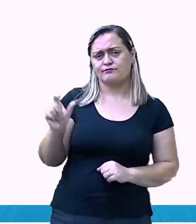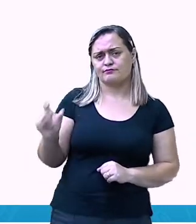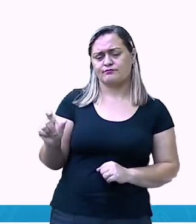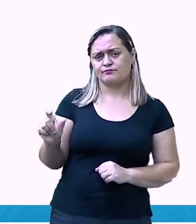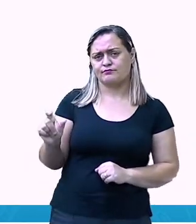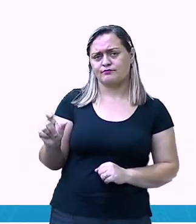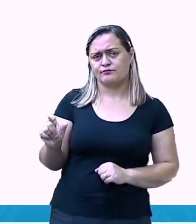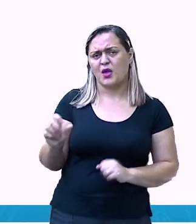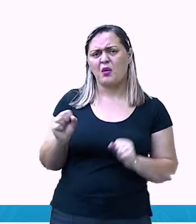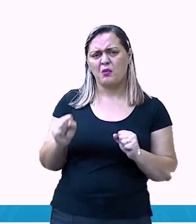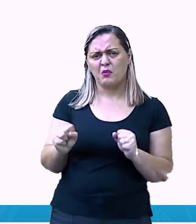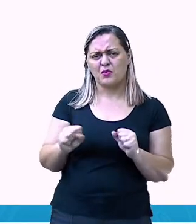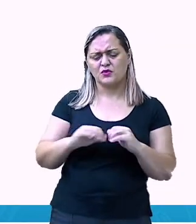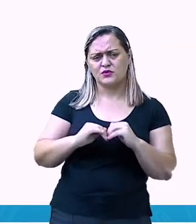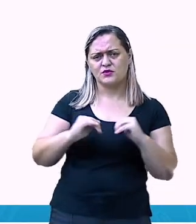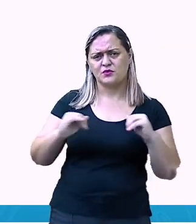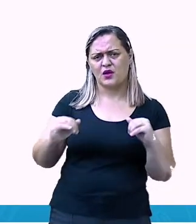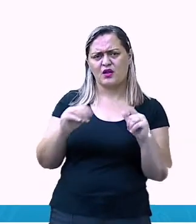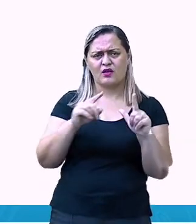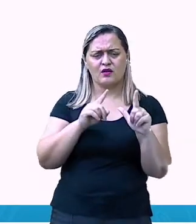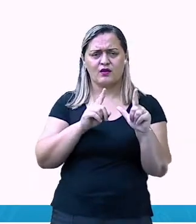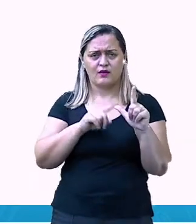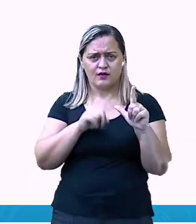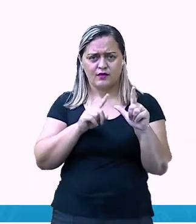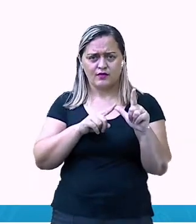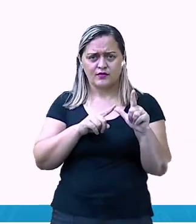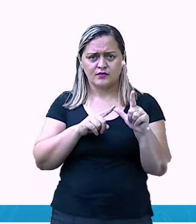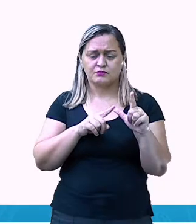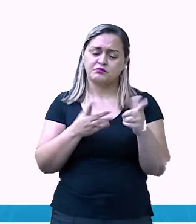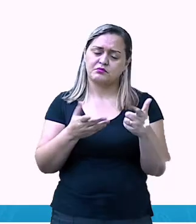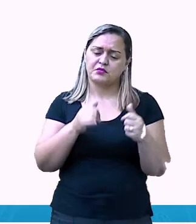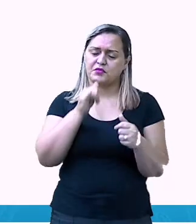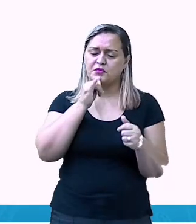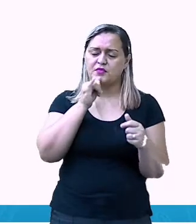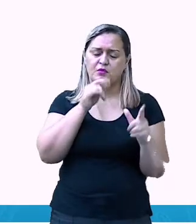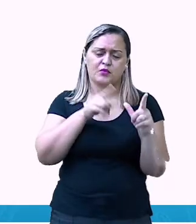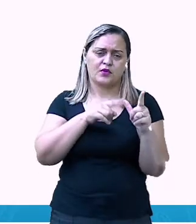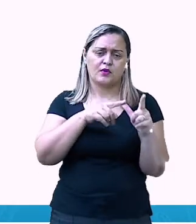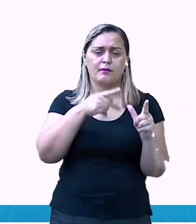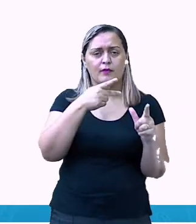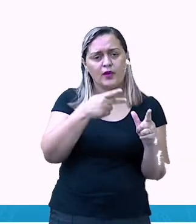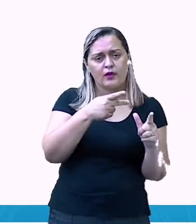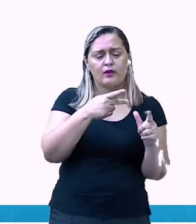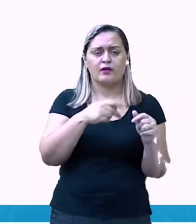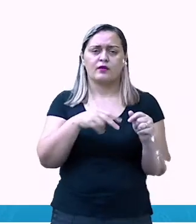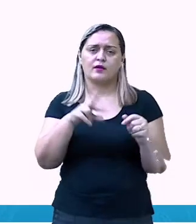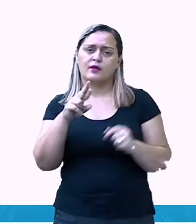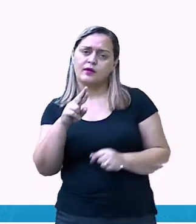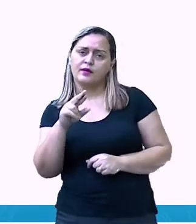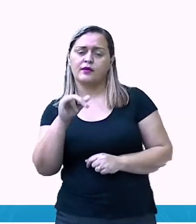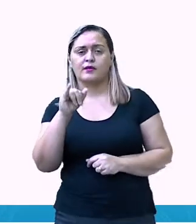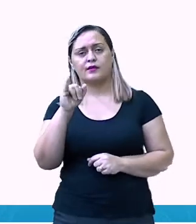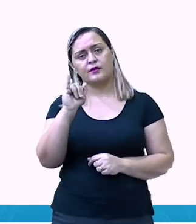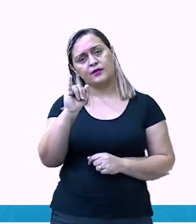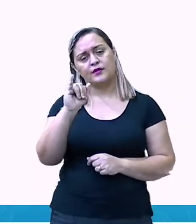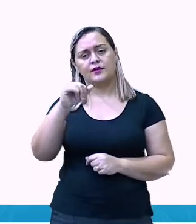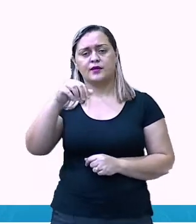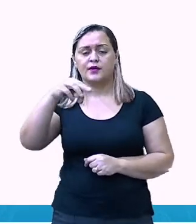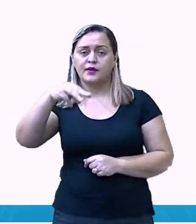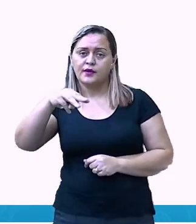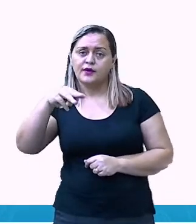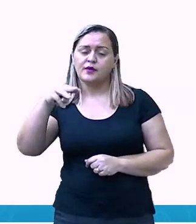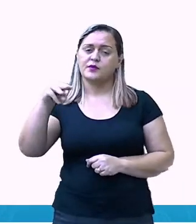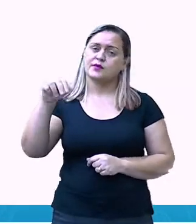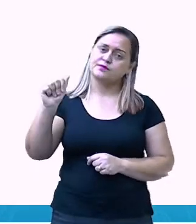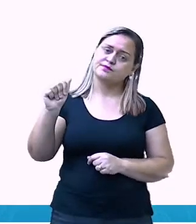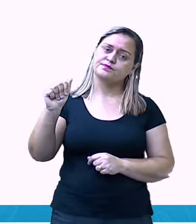letras, somente letras, então a gente teria a letra P, a letra R, a letra I, a letra M, o